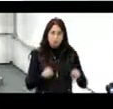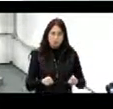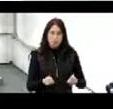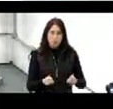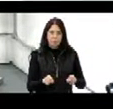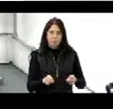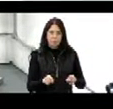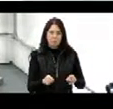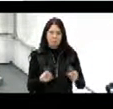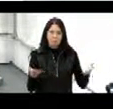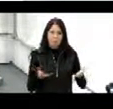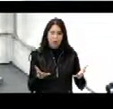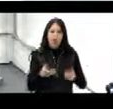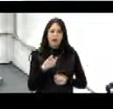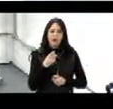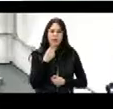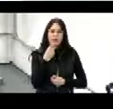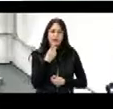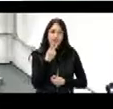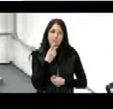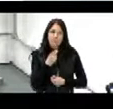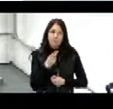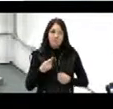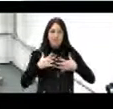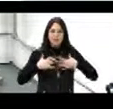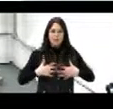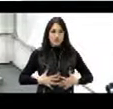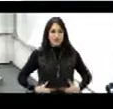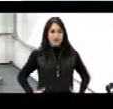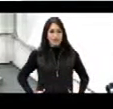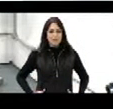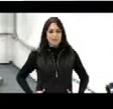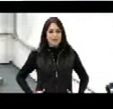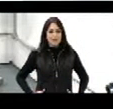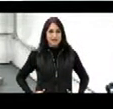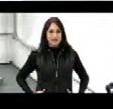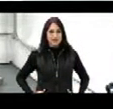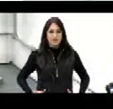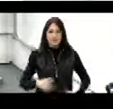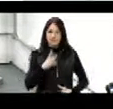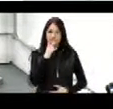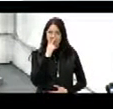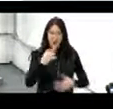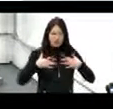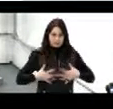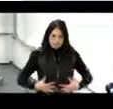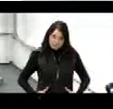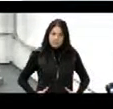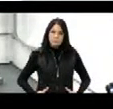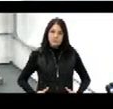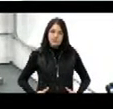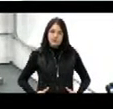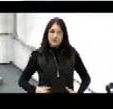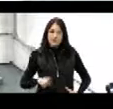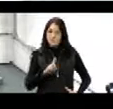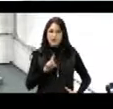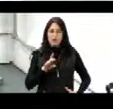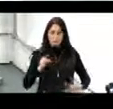agora faço uma fala, então, e vestir a camiseta, assim como visto a camiseta, e não só visto a camiseta por um